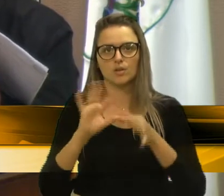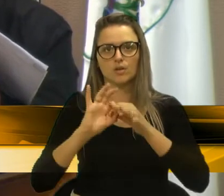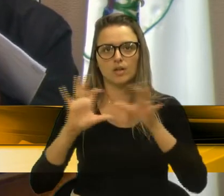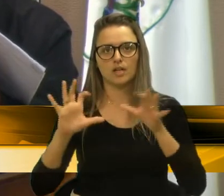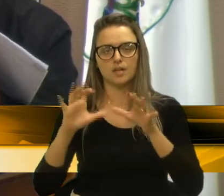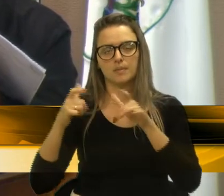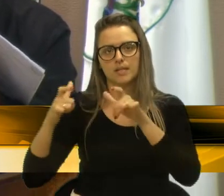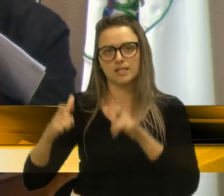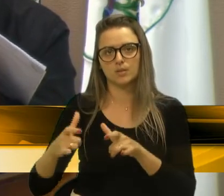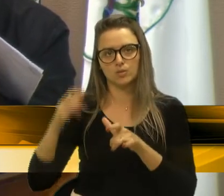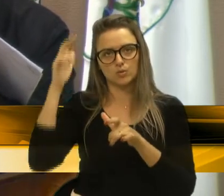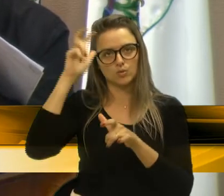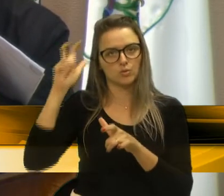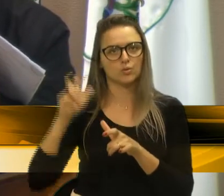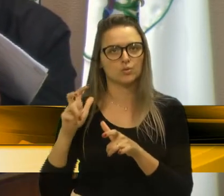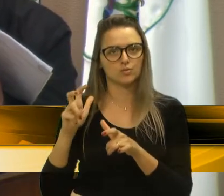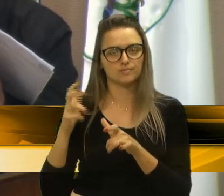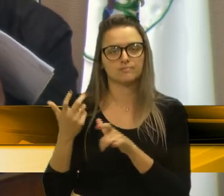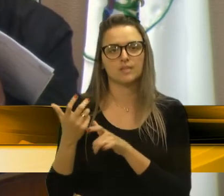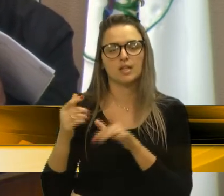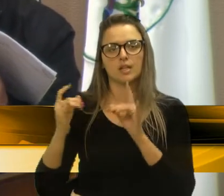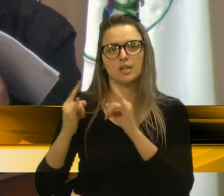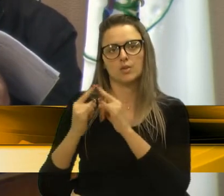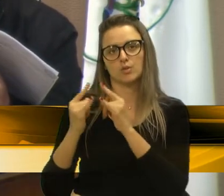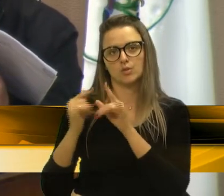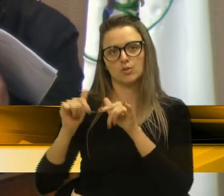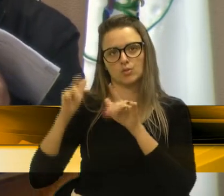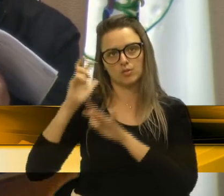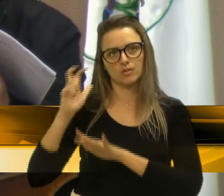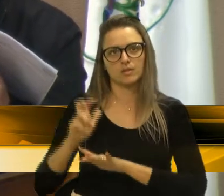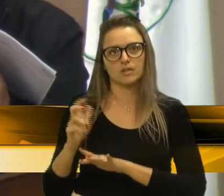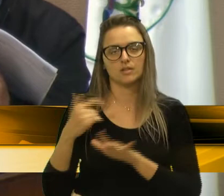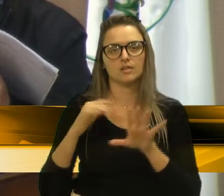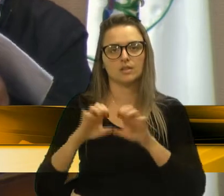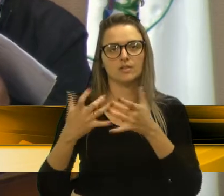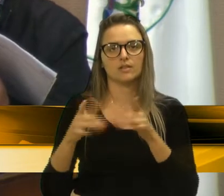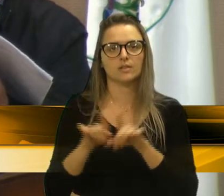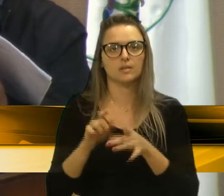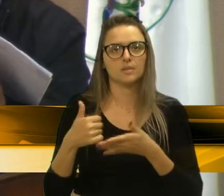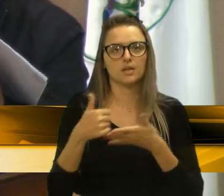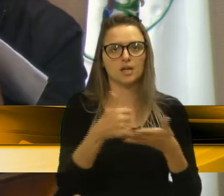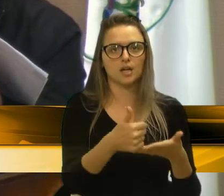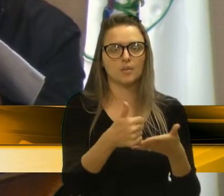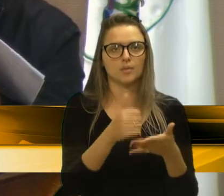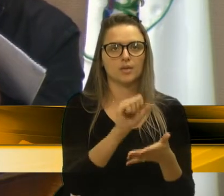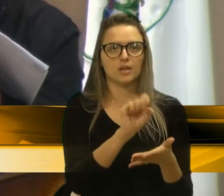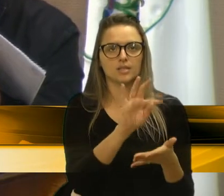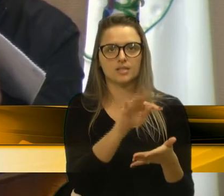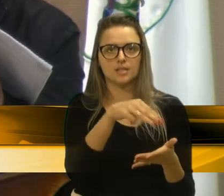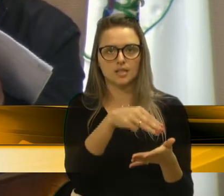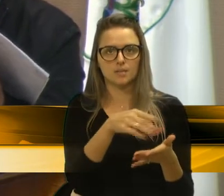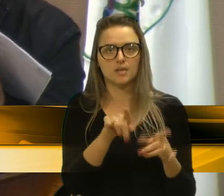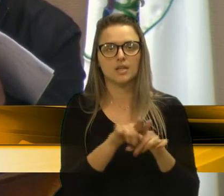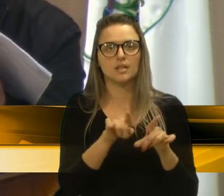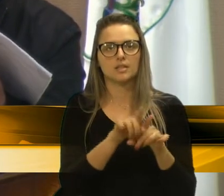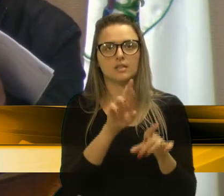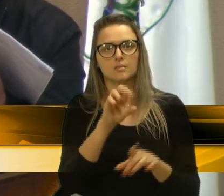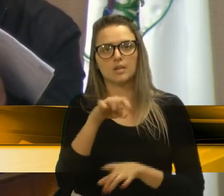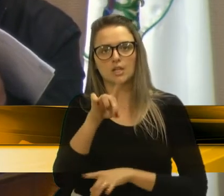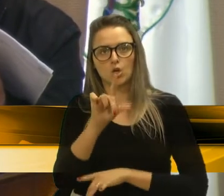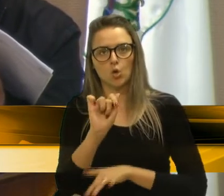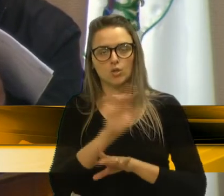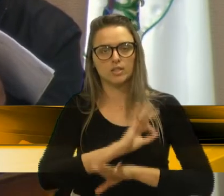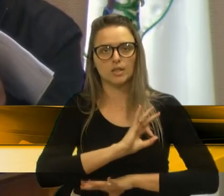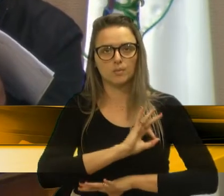Cultura Dr. Henrique Ordovás Filho para o evento, além de apoio à mobilidade pela STM, ronda móvel, pela Guarda